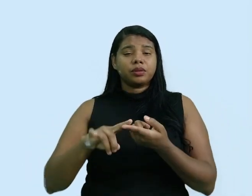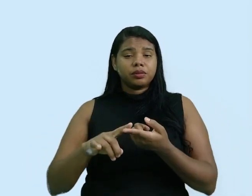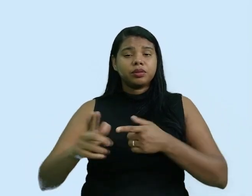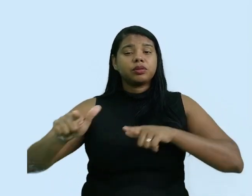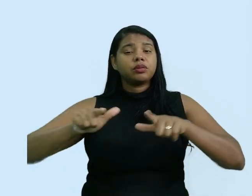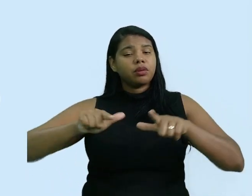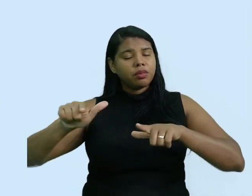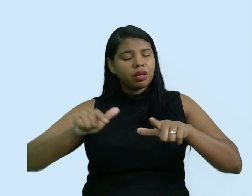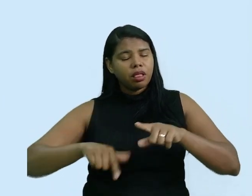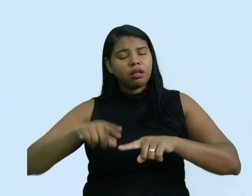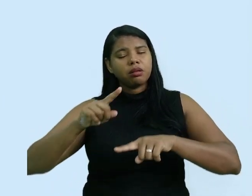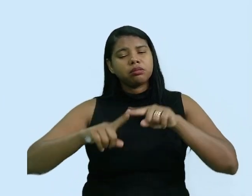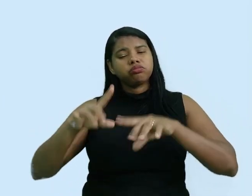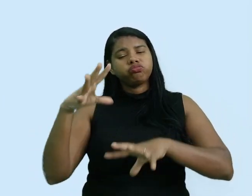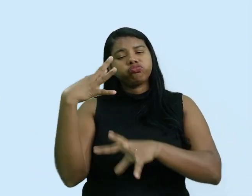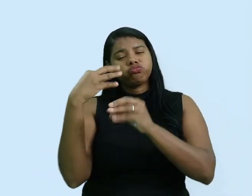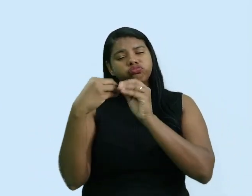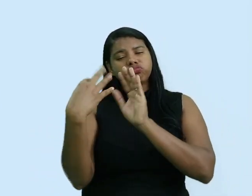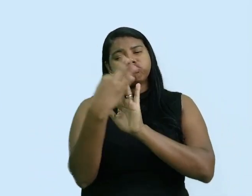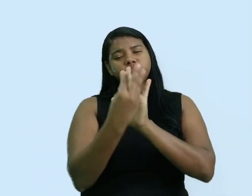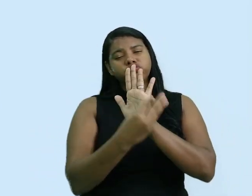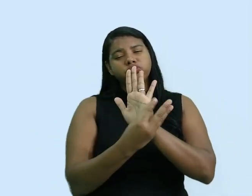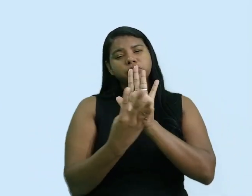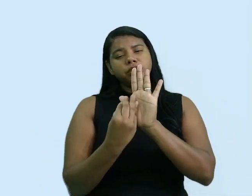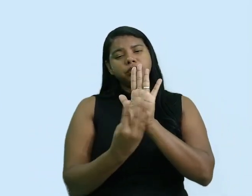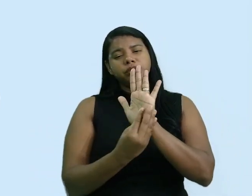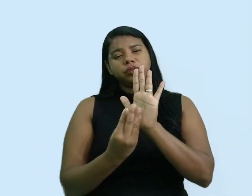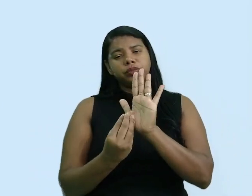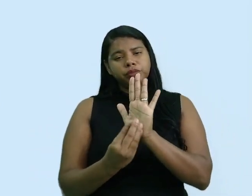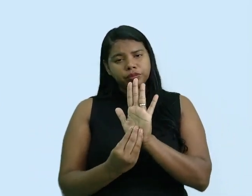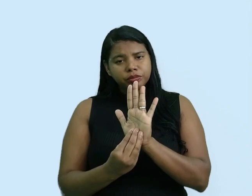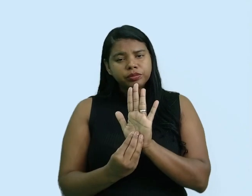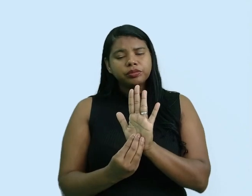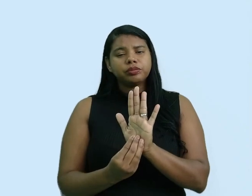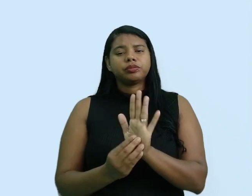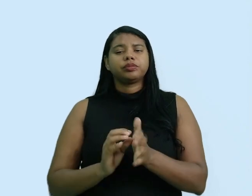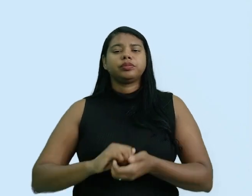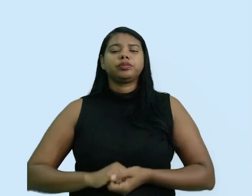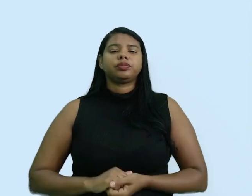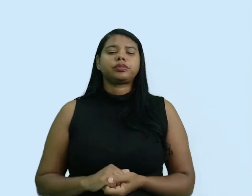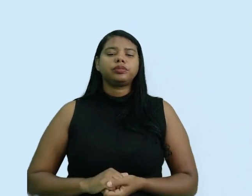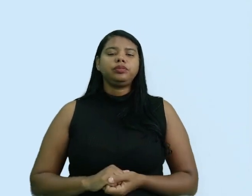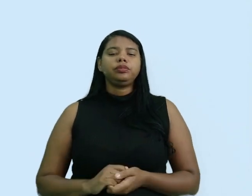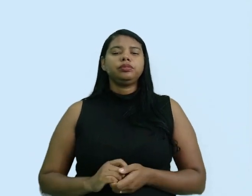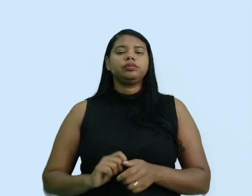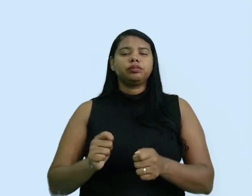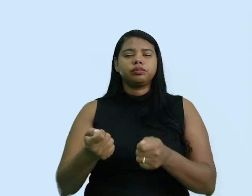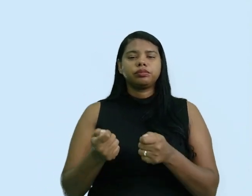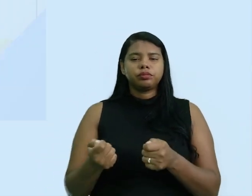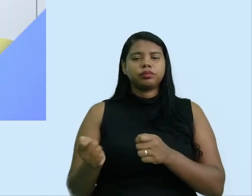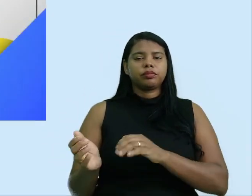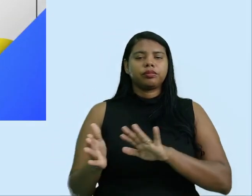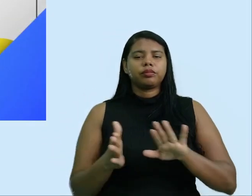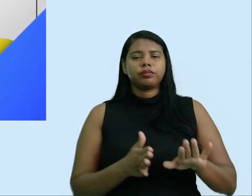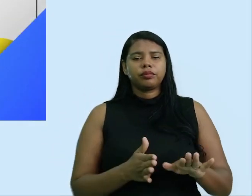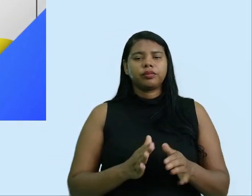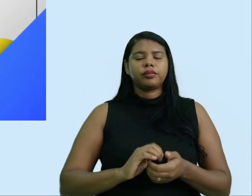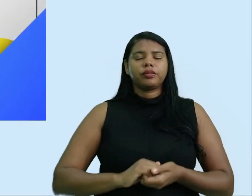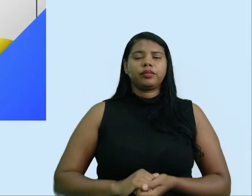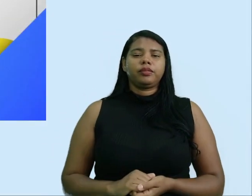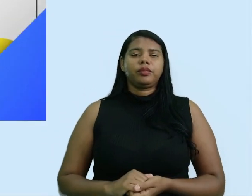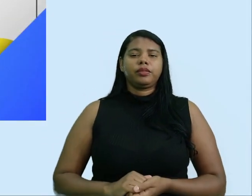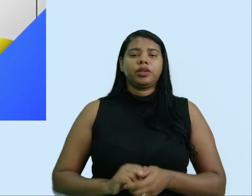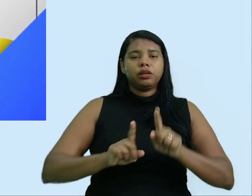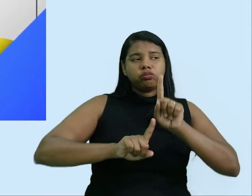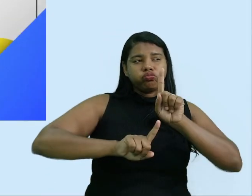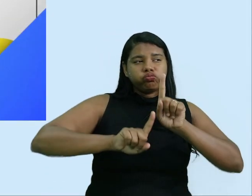tenho condições de implementar medidas corretivas, tá, e ações de controle. Um outro ponto são os